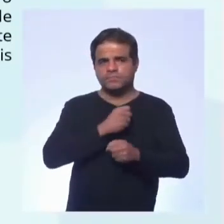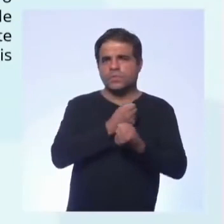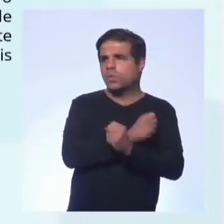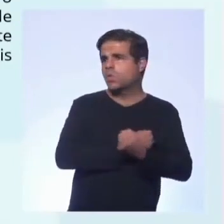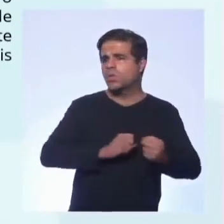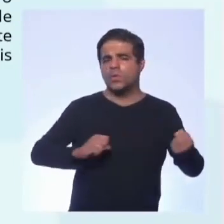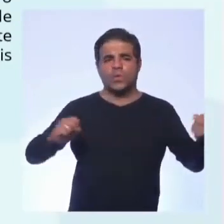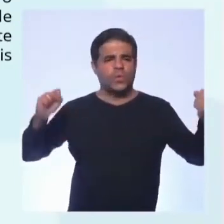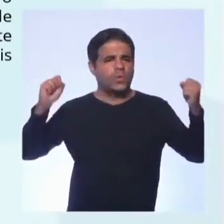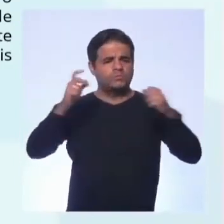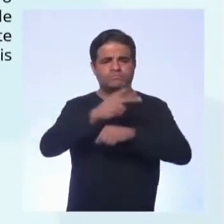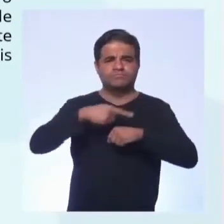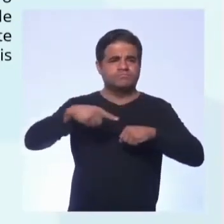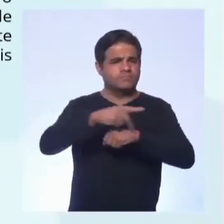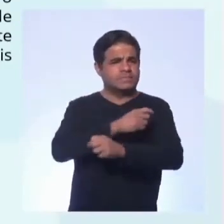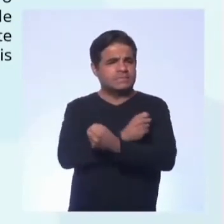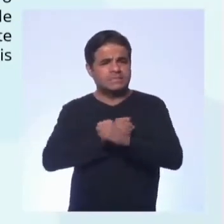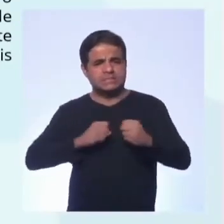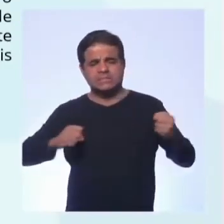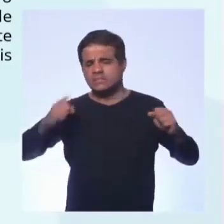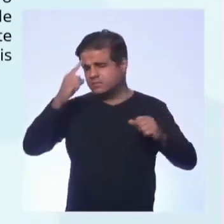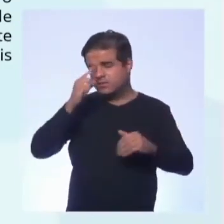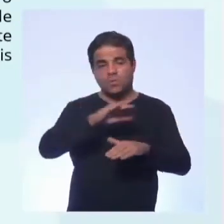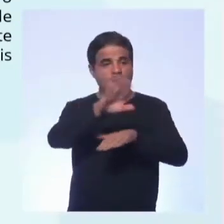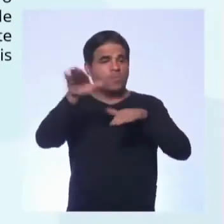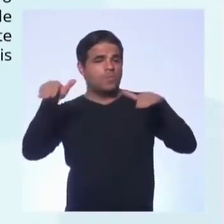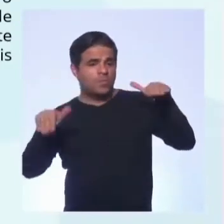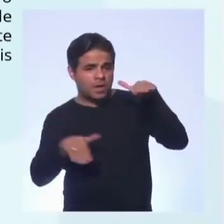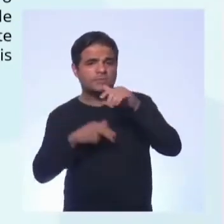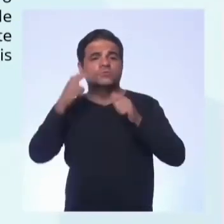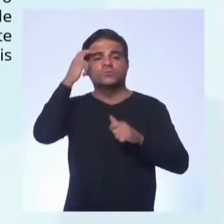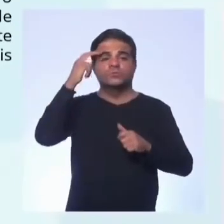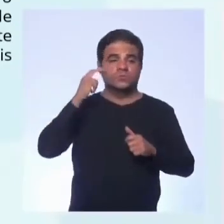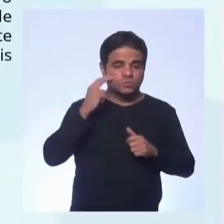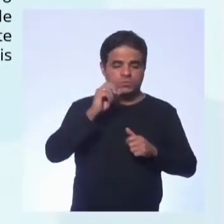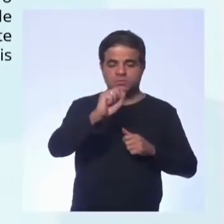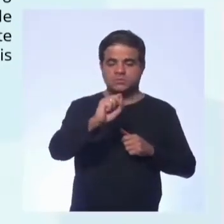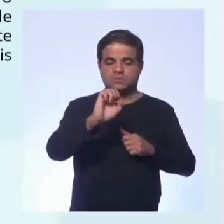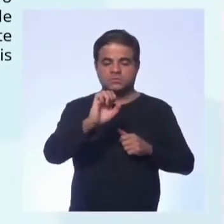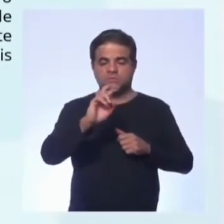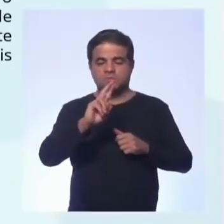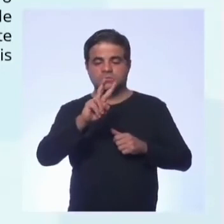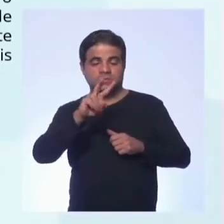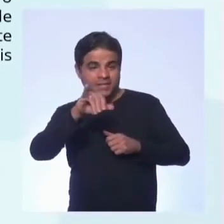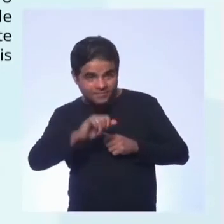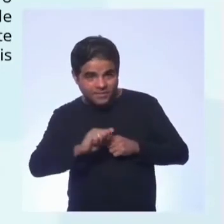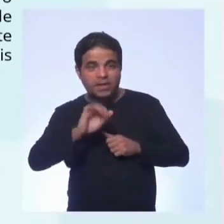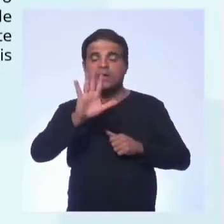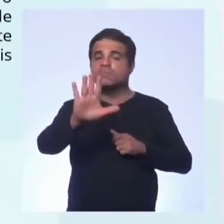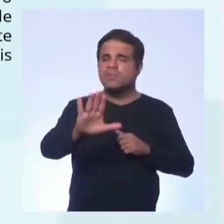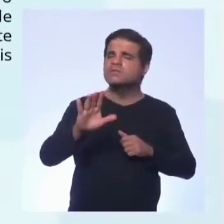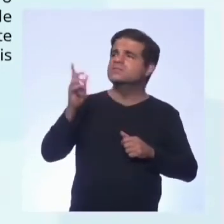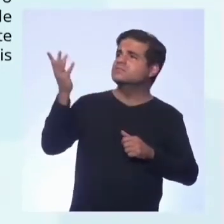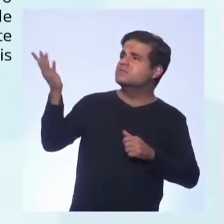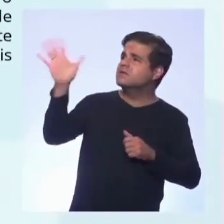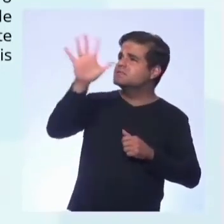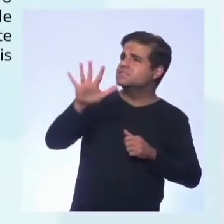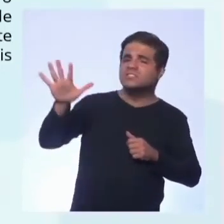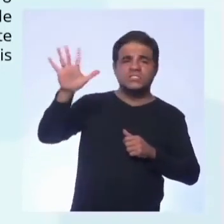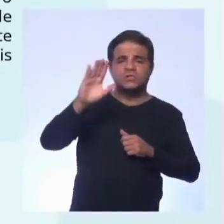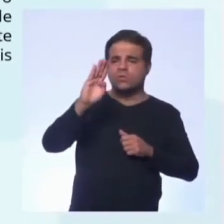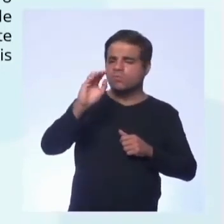grande Sérvia, um país debaixo aí da cultura sérvia. Mas essa região